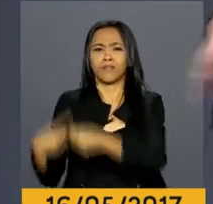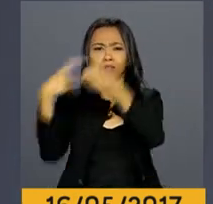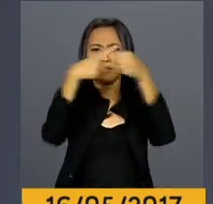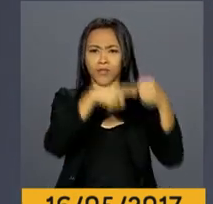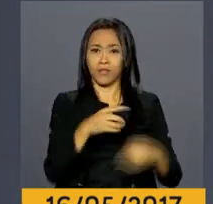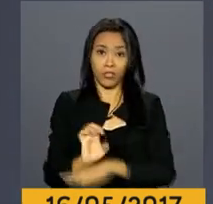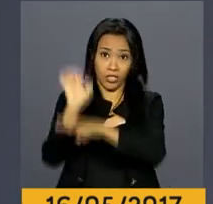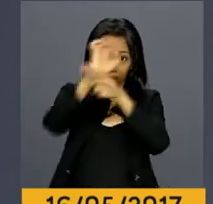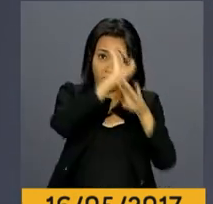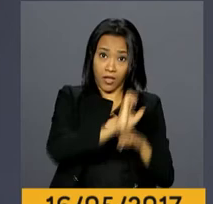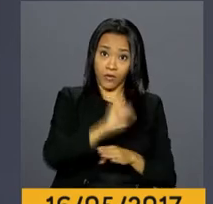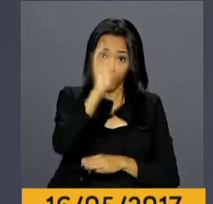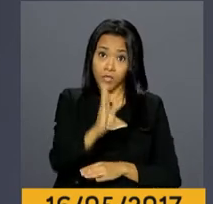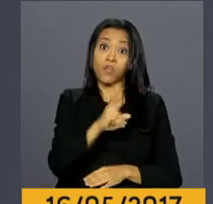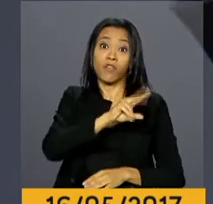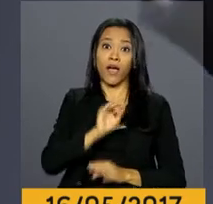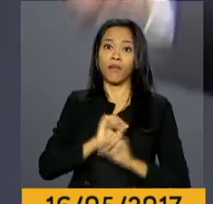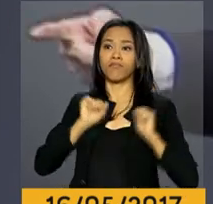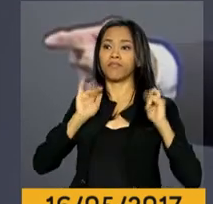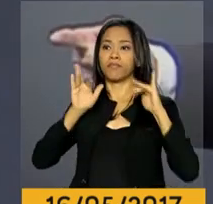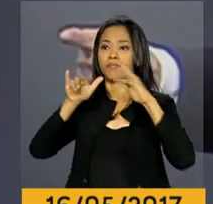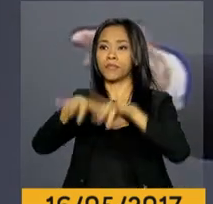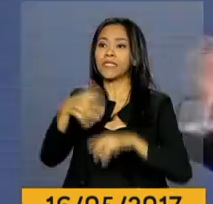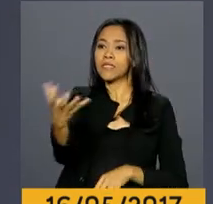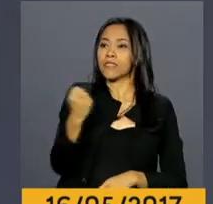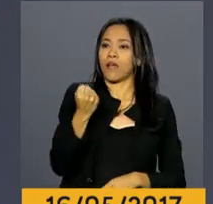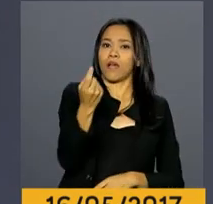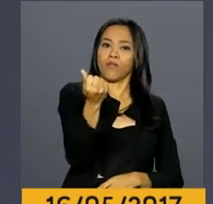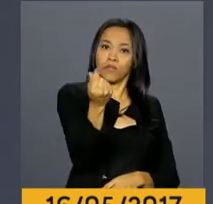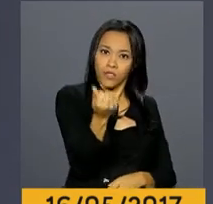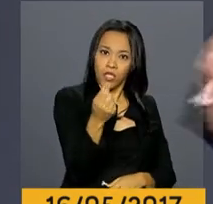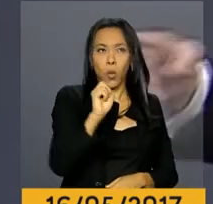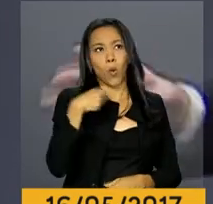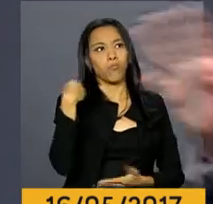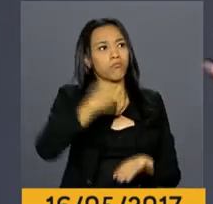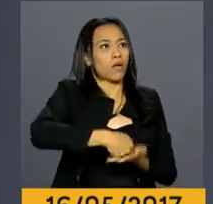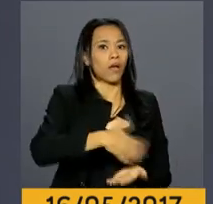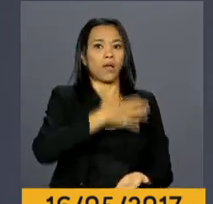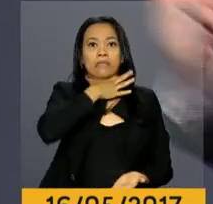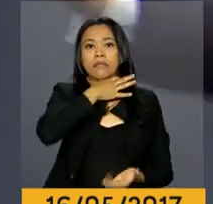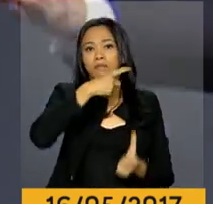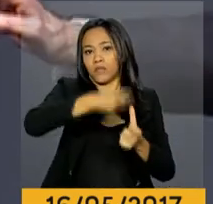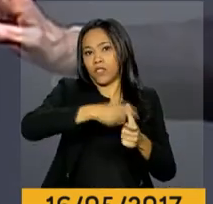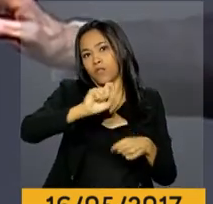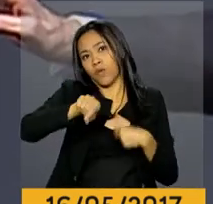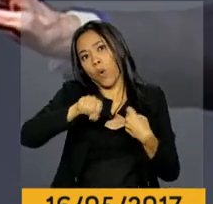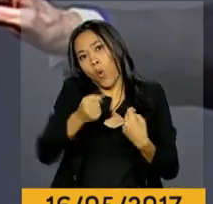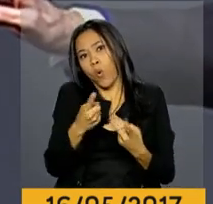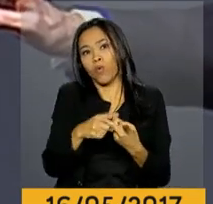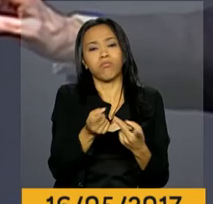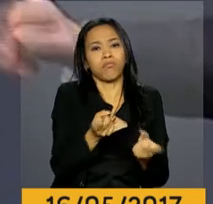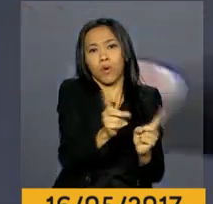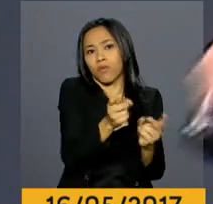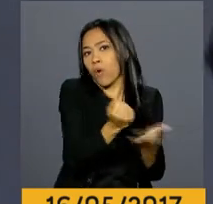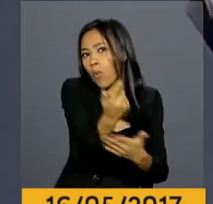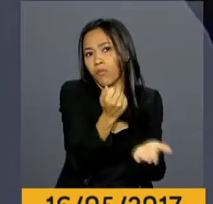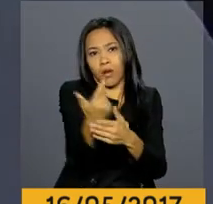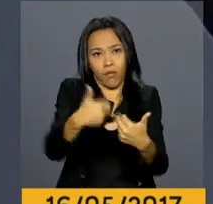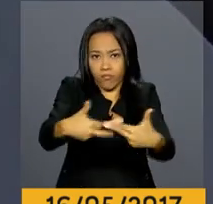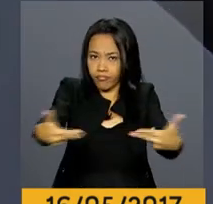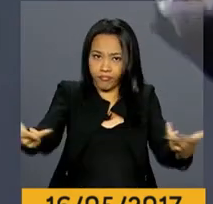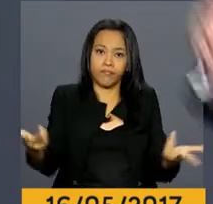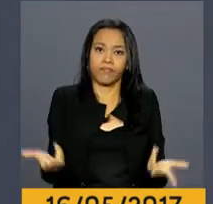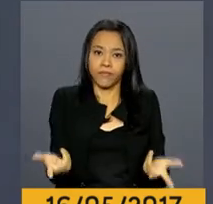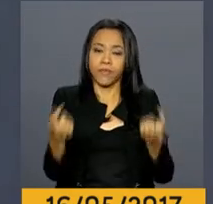que vão sacar aquela verba e naturalmente ou pagar sua dívida ou então colocar no varejo, não é sem razão que também os